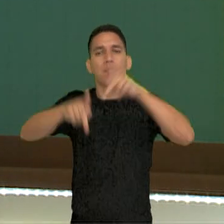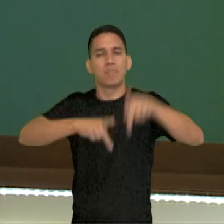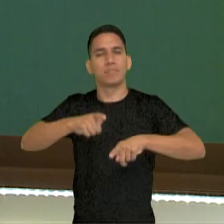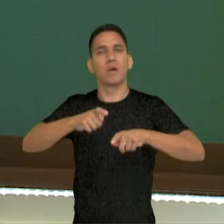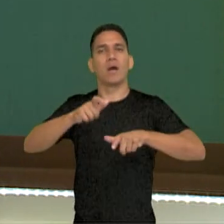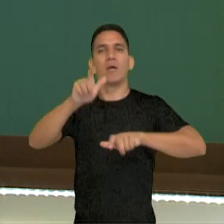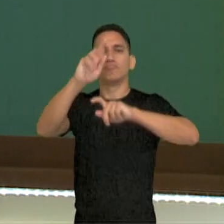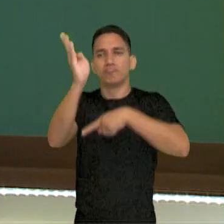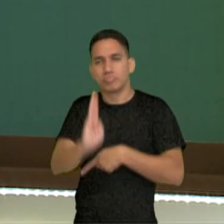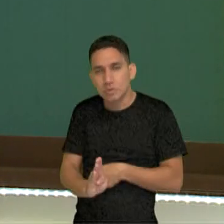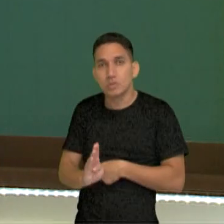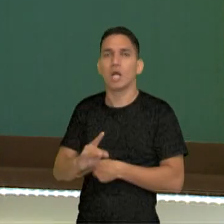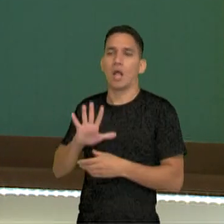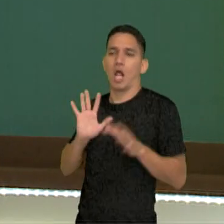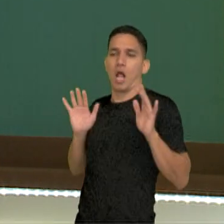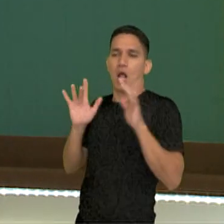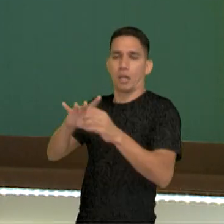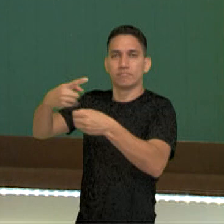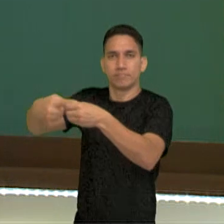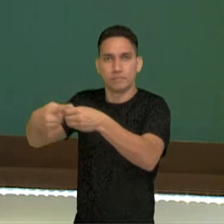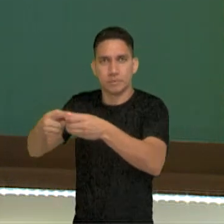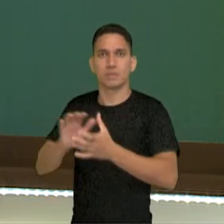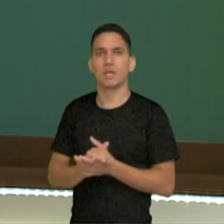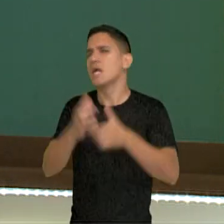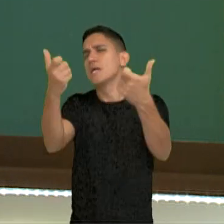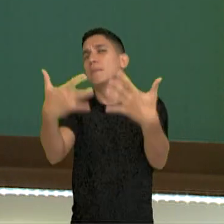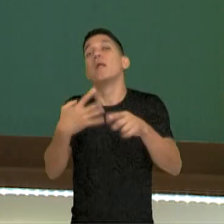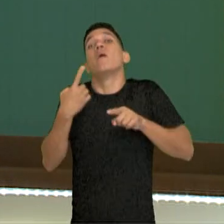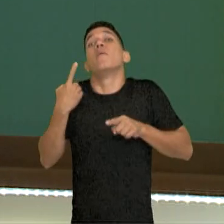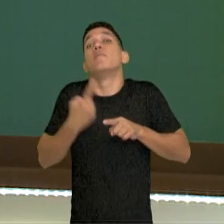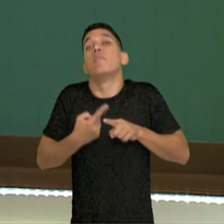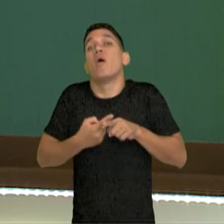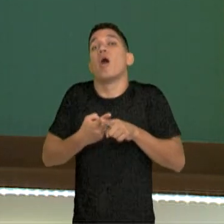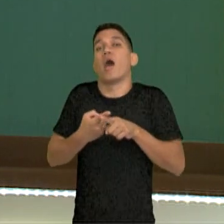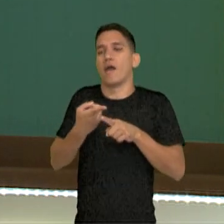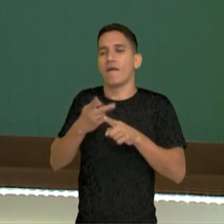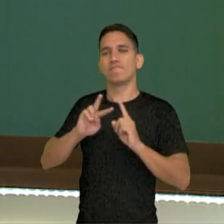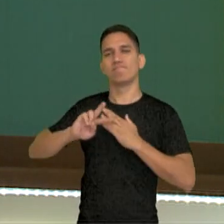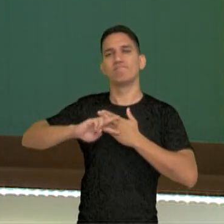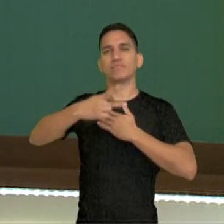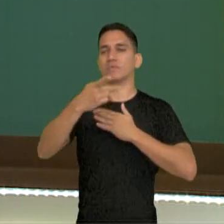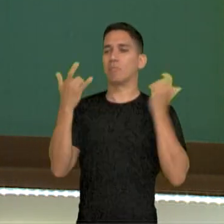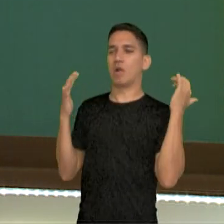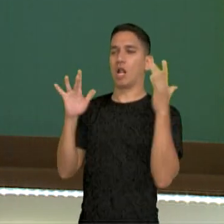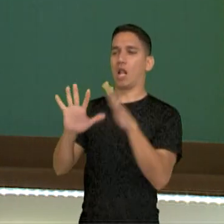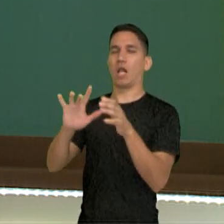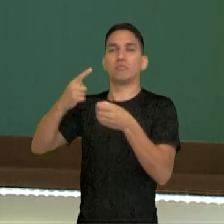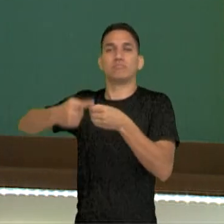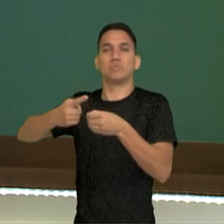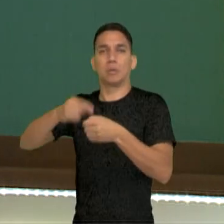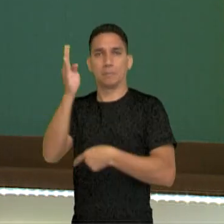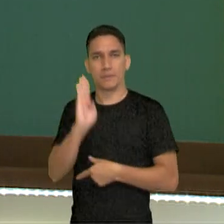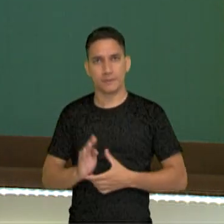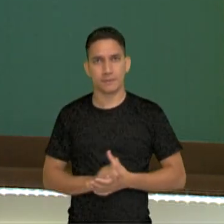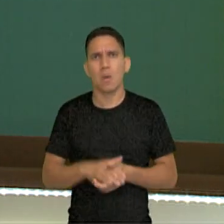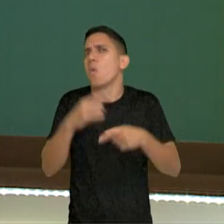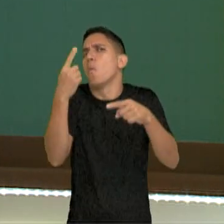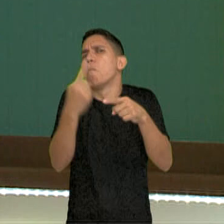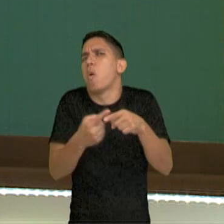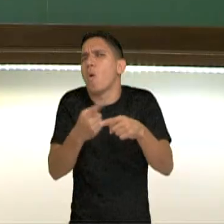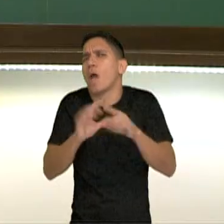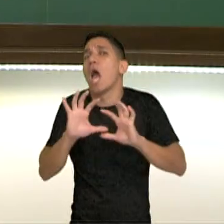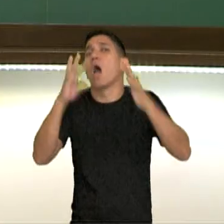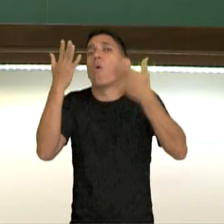se concentra em grandes centros urbanos. Explique os motivos que levaram essa concentração populacional do Brasil. Por que que